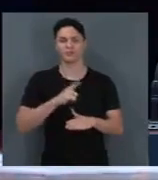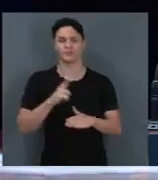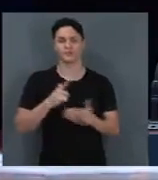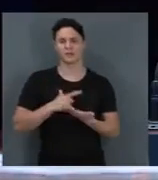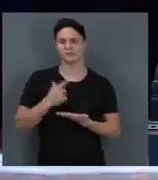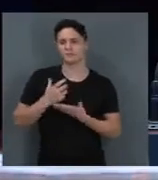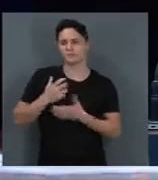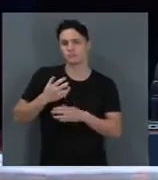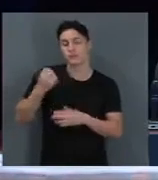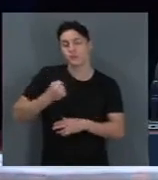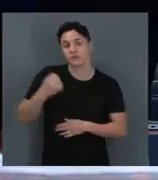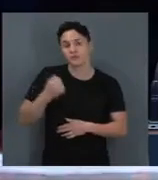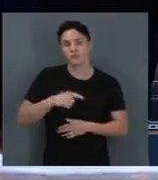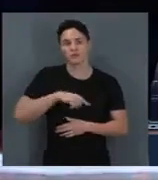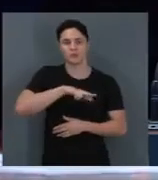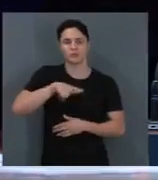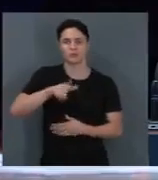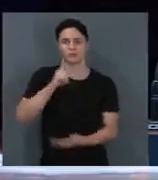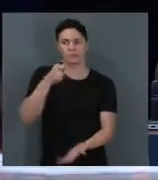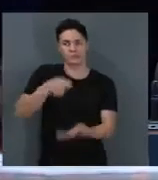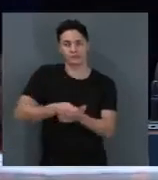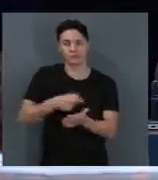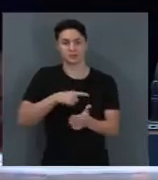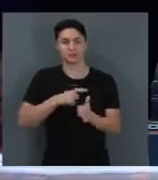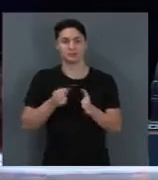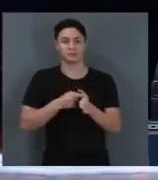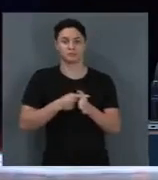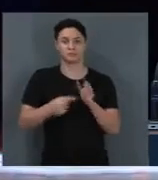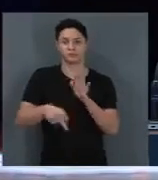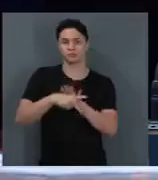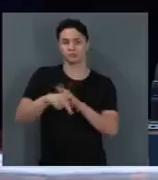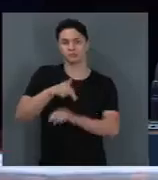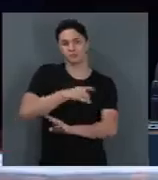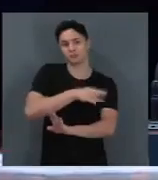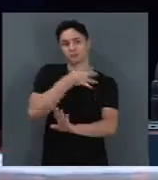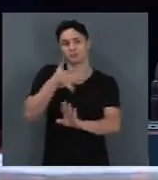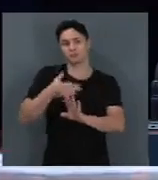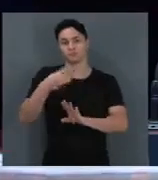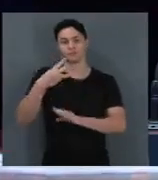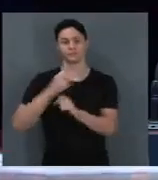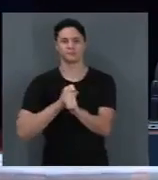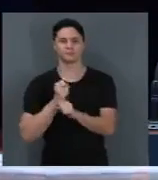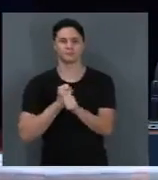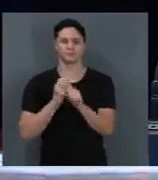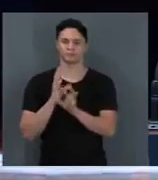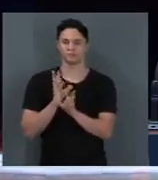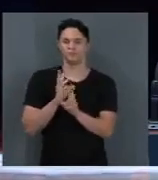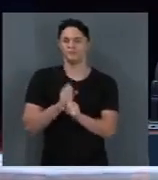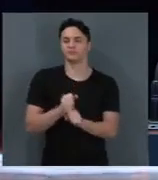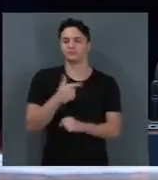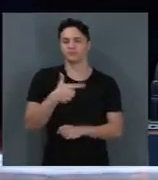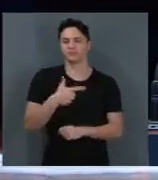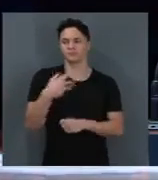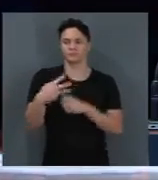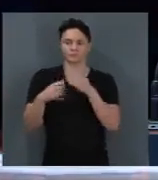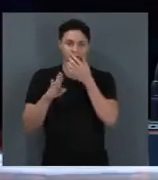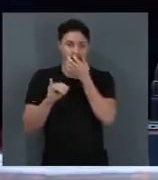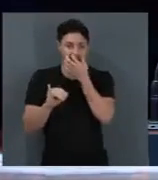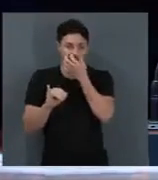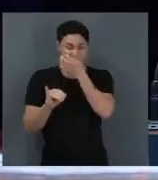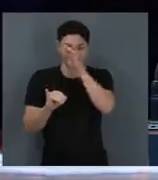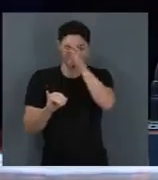o pagamento da dívida do Estado pelos próximos 3 anos, totalizando 23 bilhões.